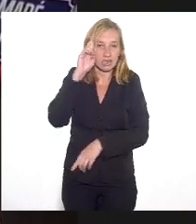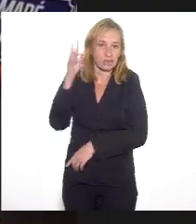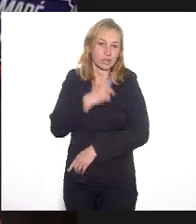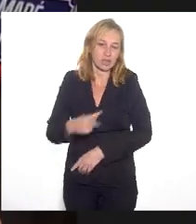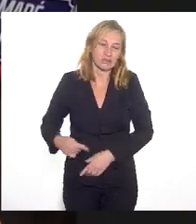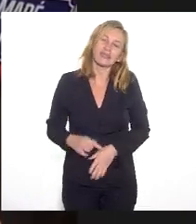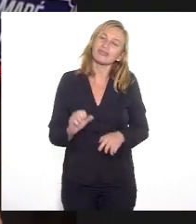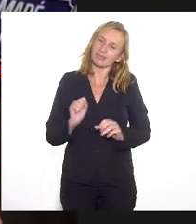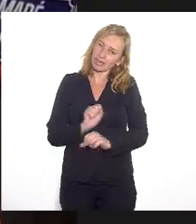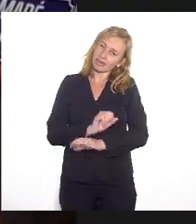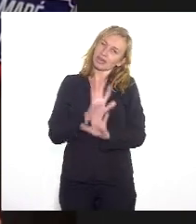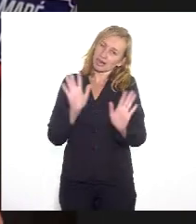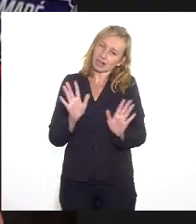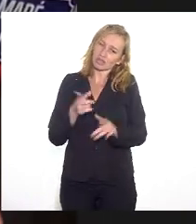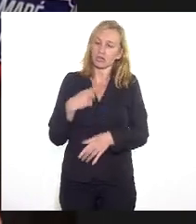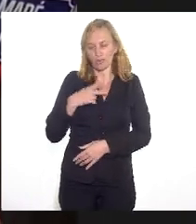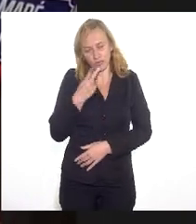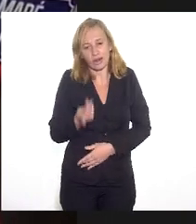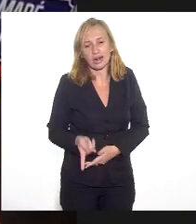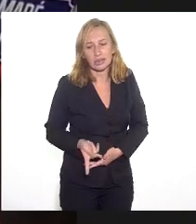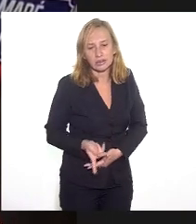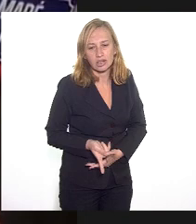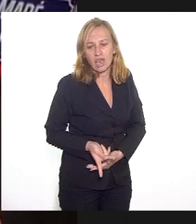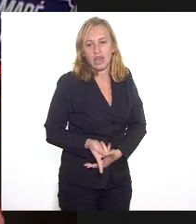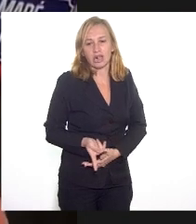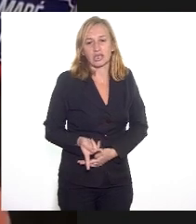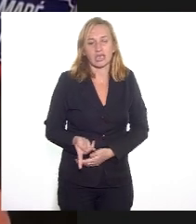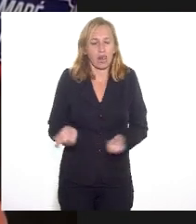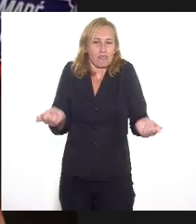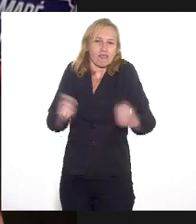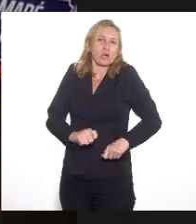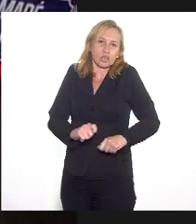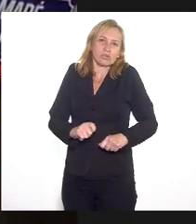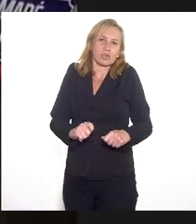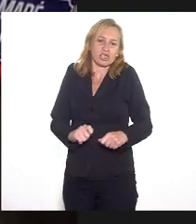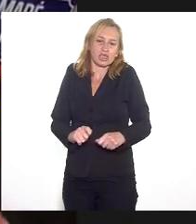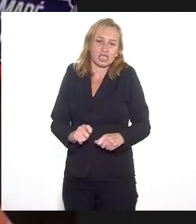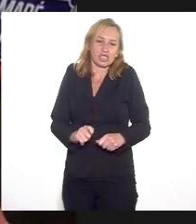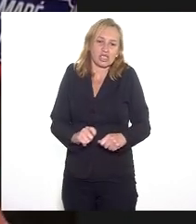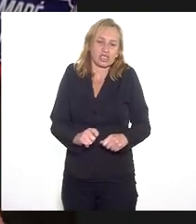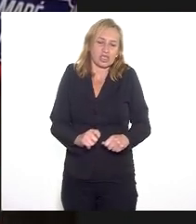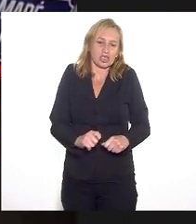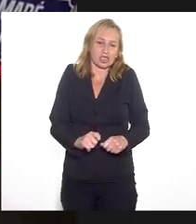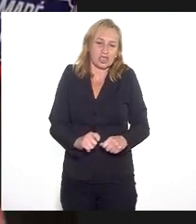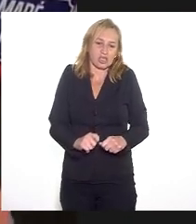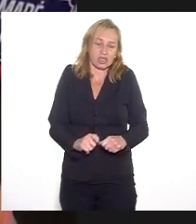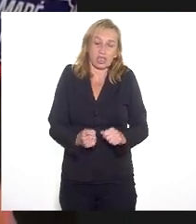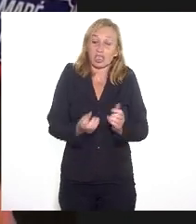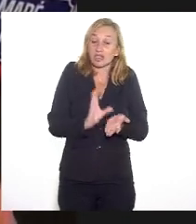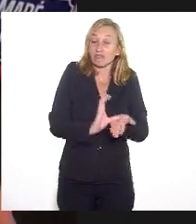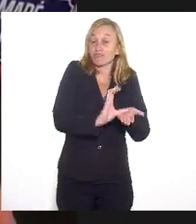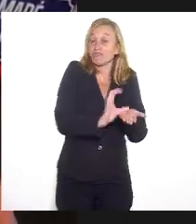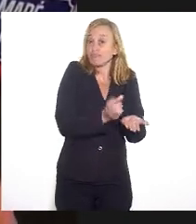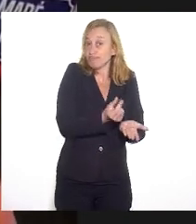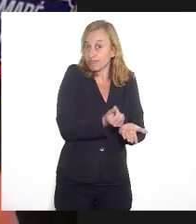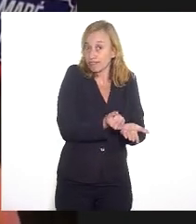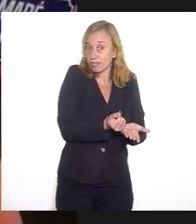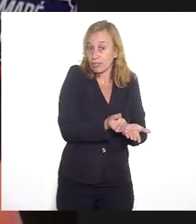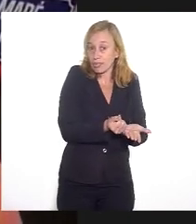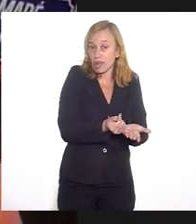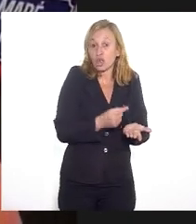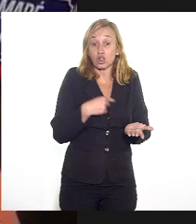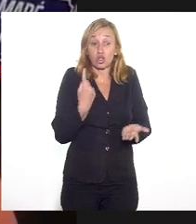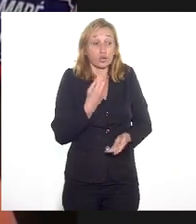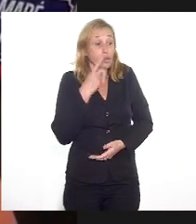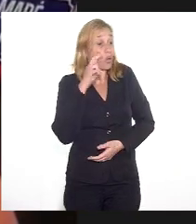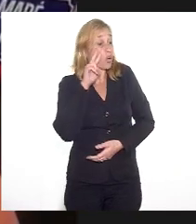é claro, né, quando a gente está falando de a possibilidade de diretrizes orçamentárias, é quando